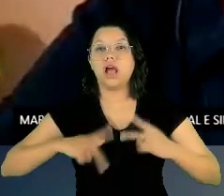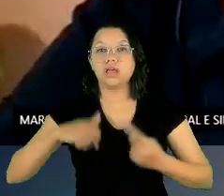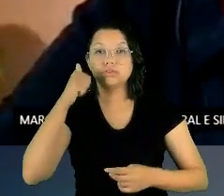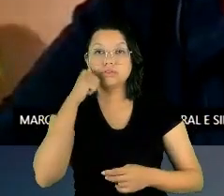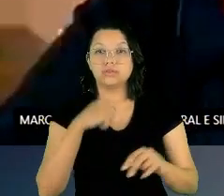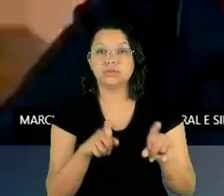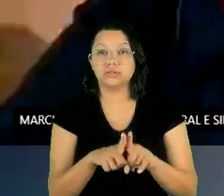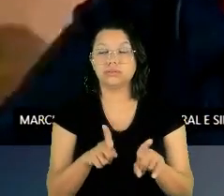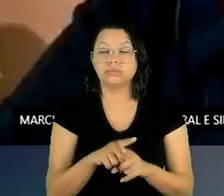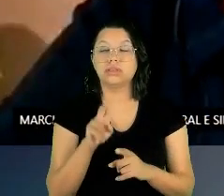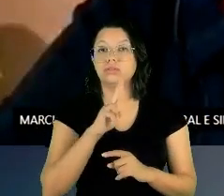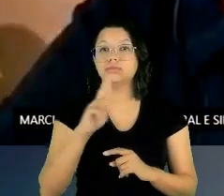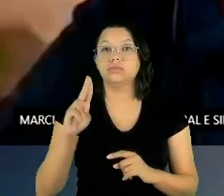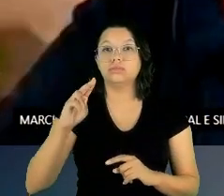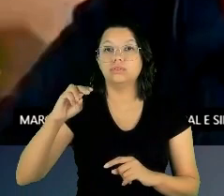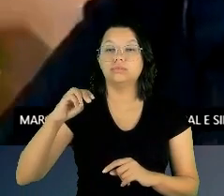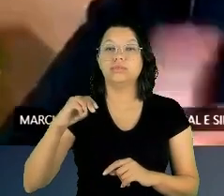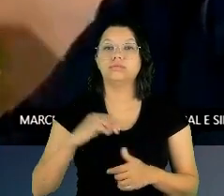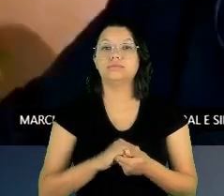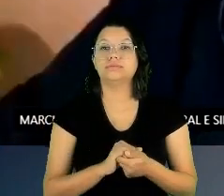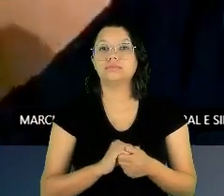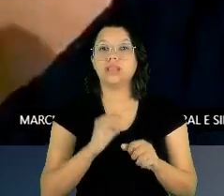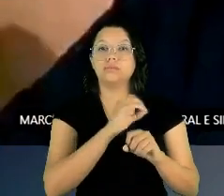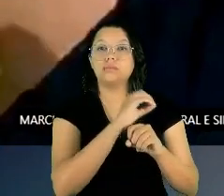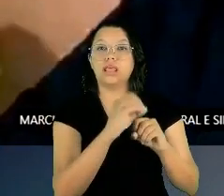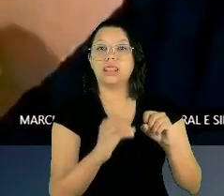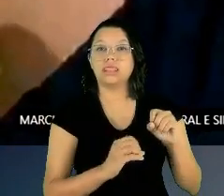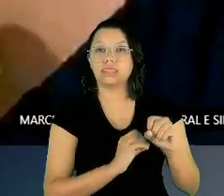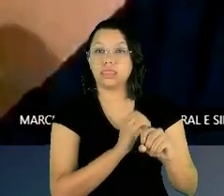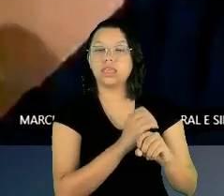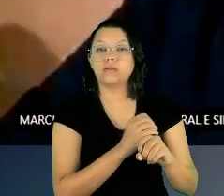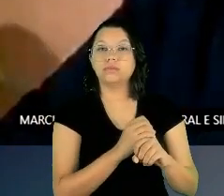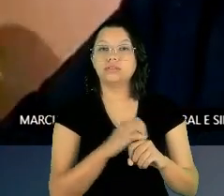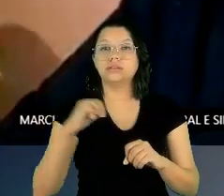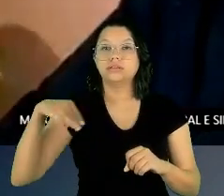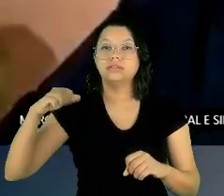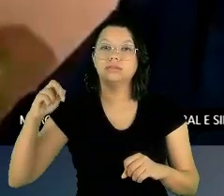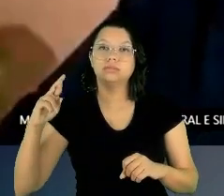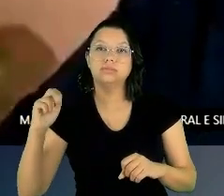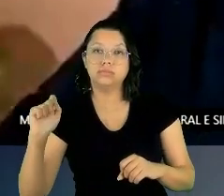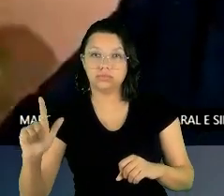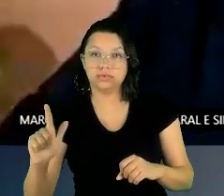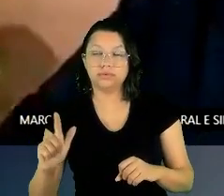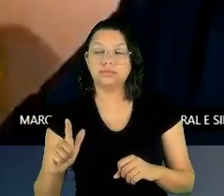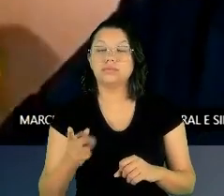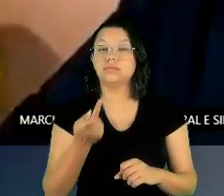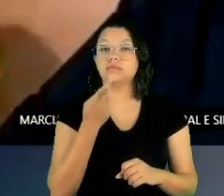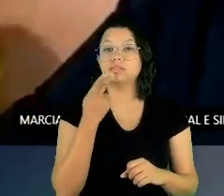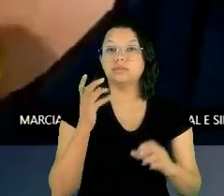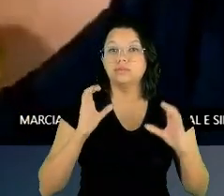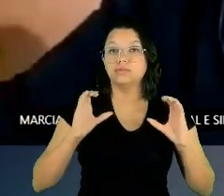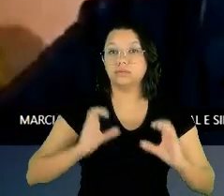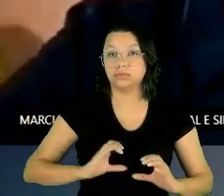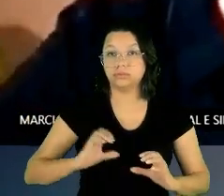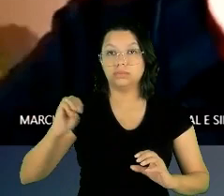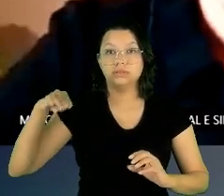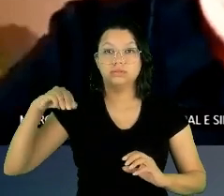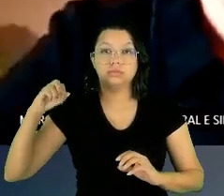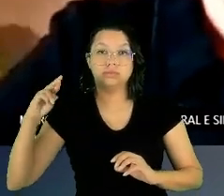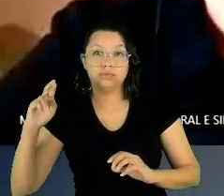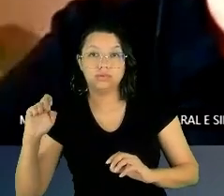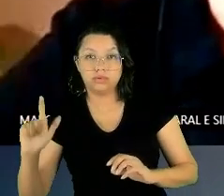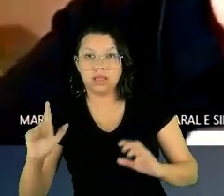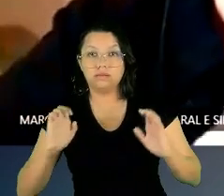chama Molécula da Moralidade, o título principal, né? E ele vai dizer que o nosso comportamento moral e ético